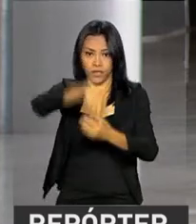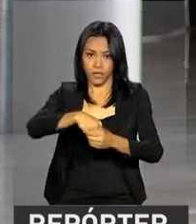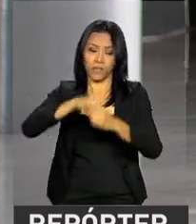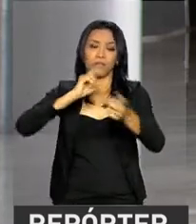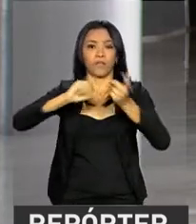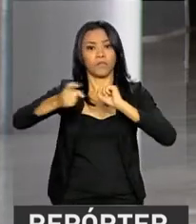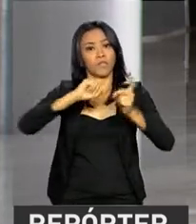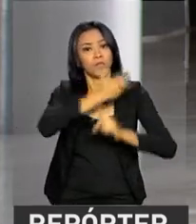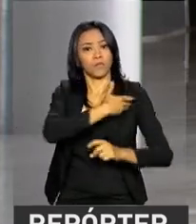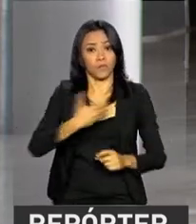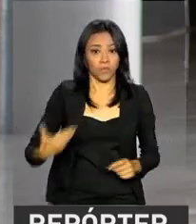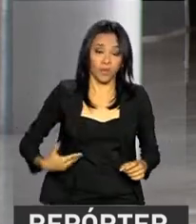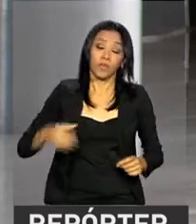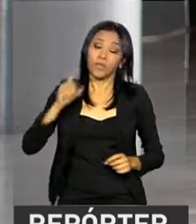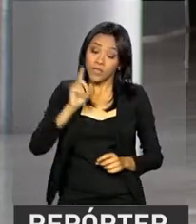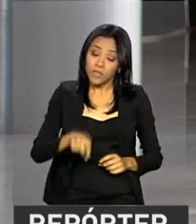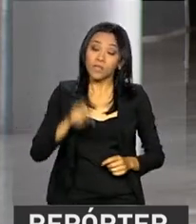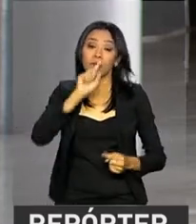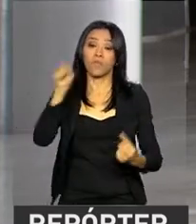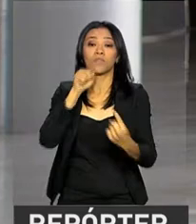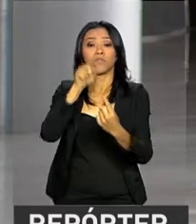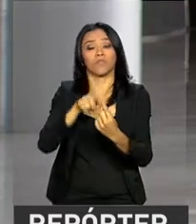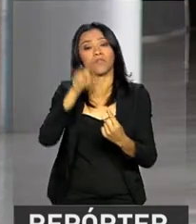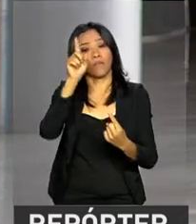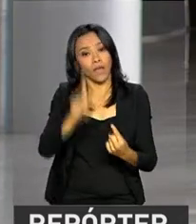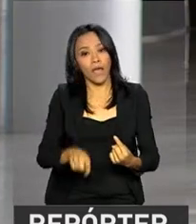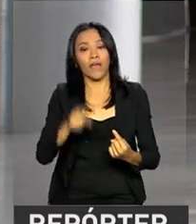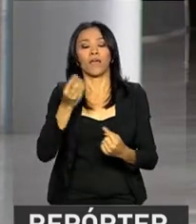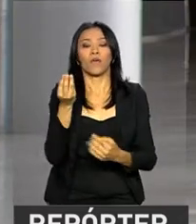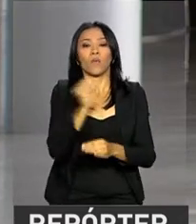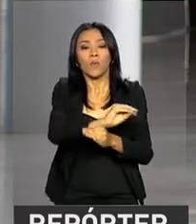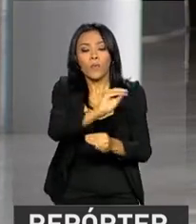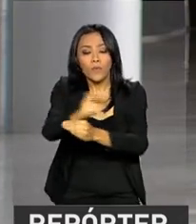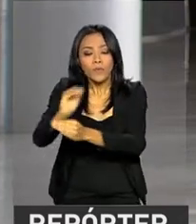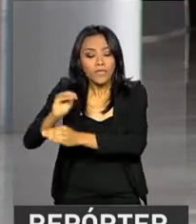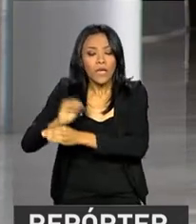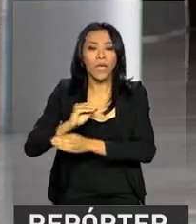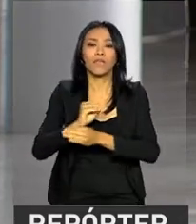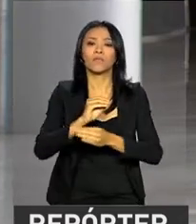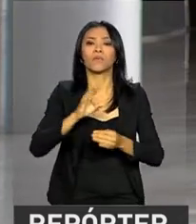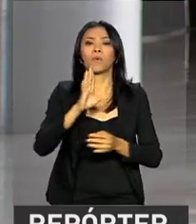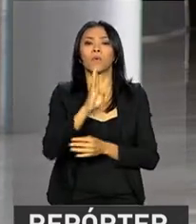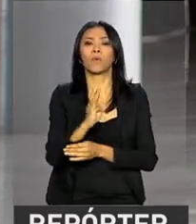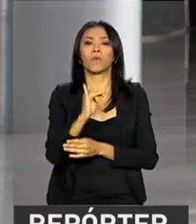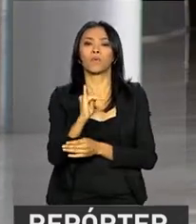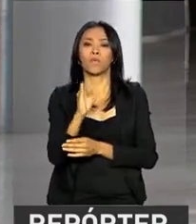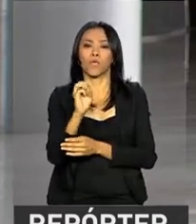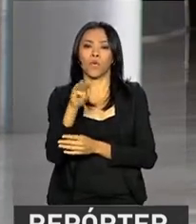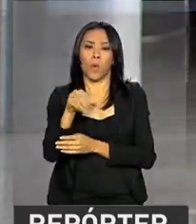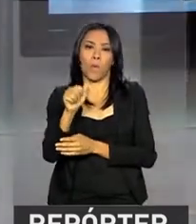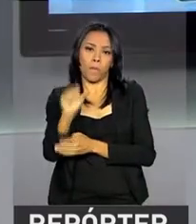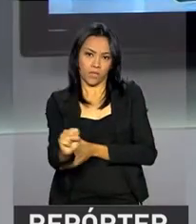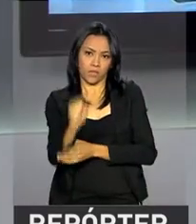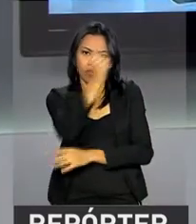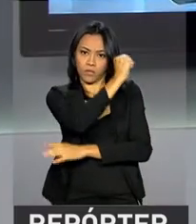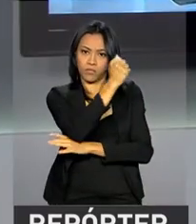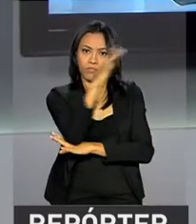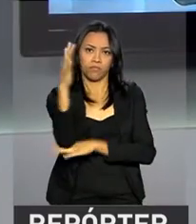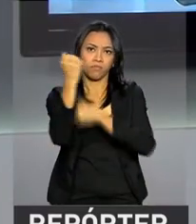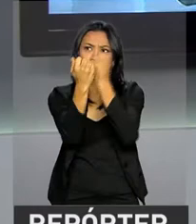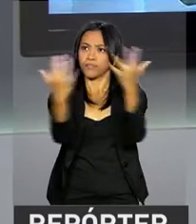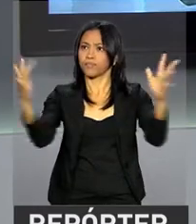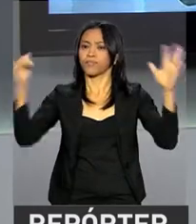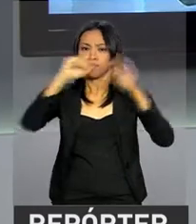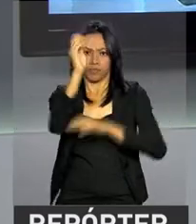mais um passo para a preservação e recuperação do meio ambiente e biomas brasileiros. Thaisa. Muito